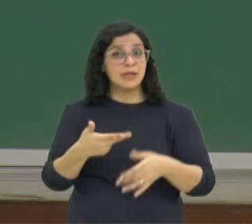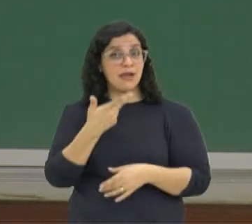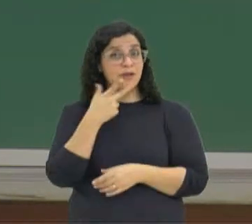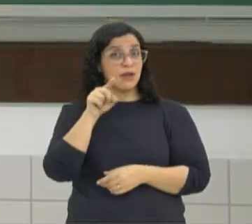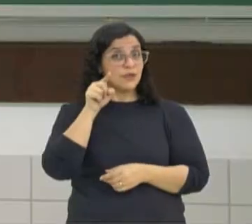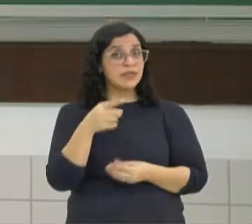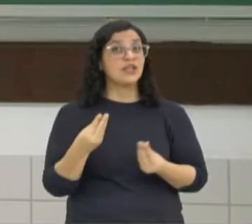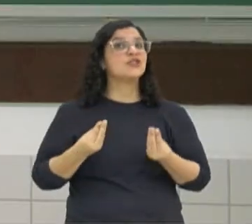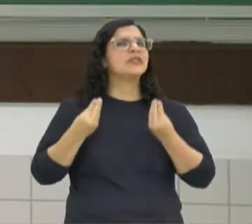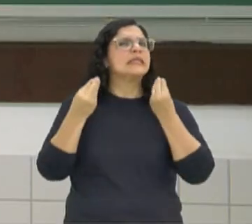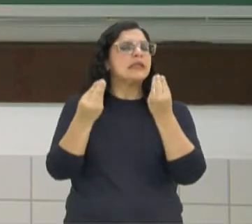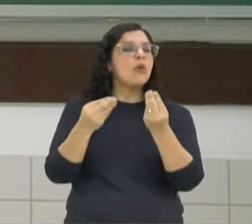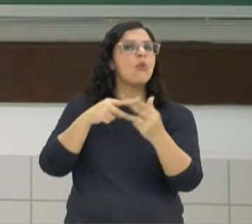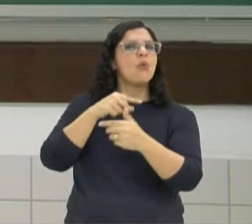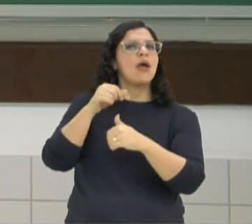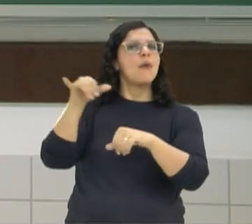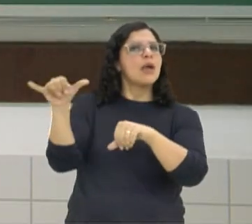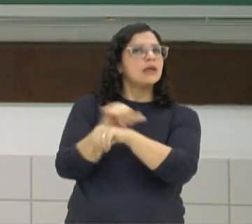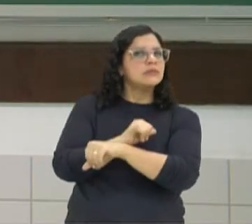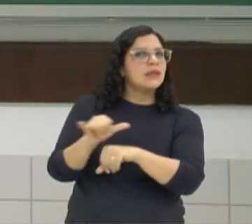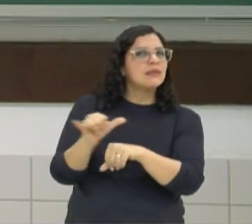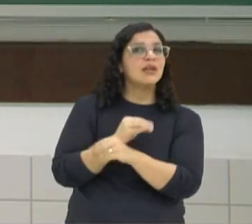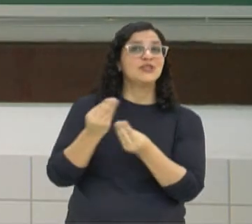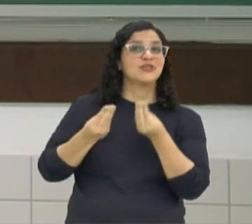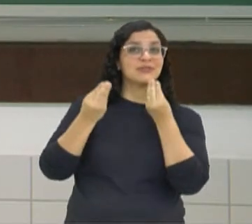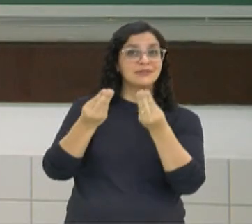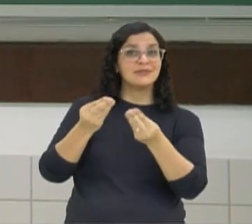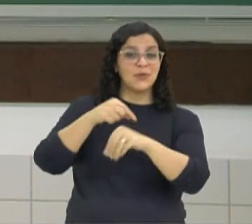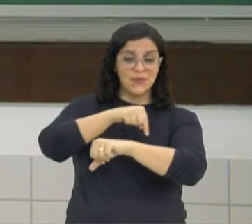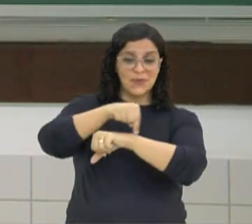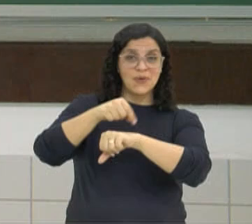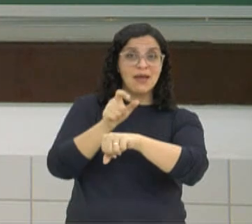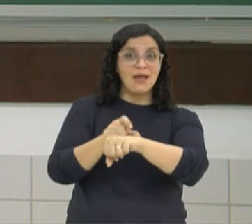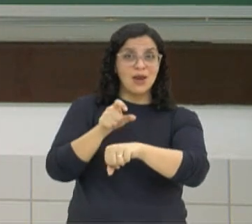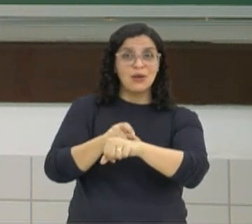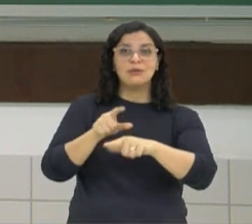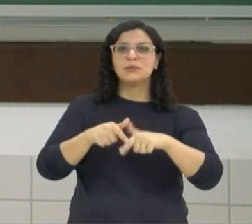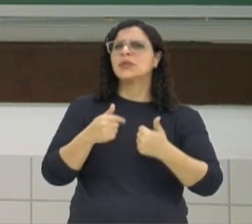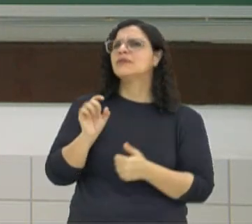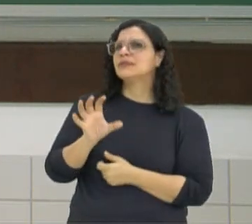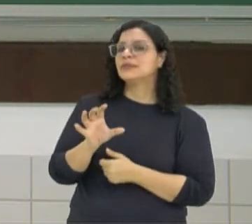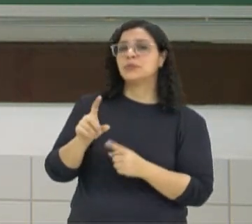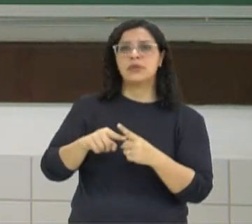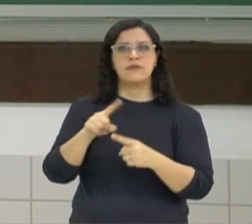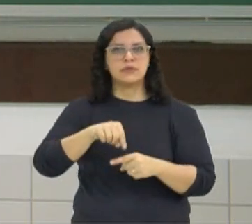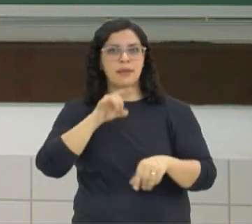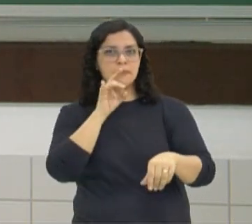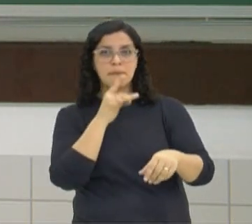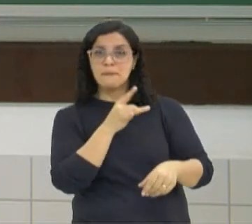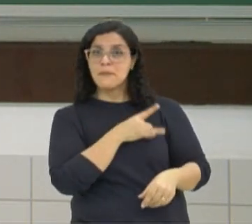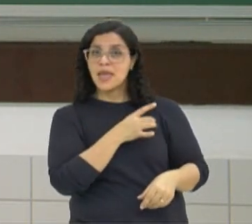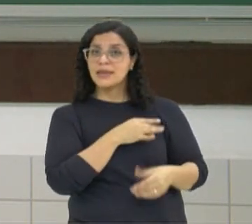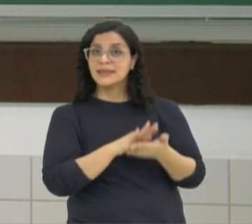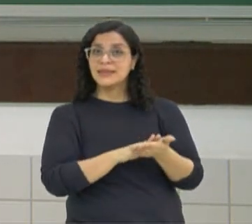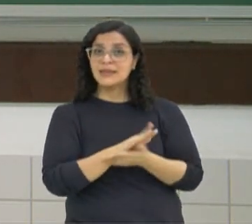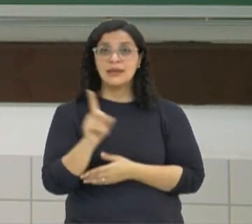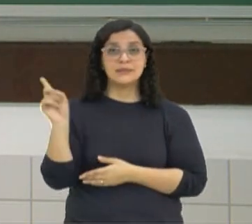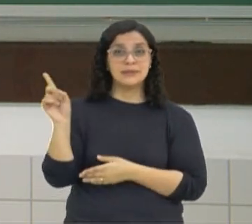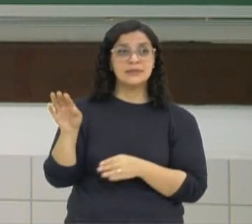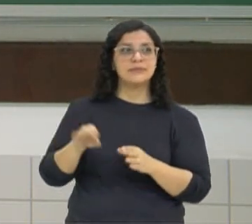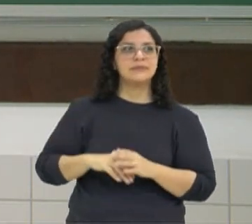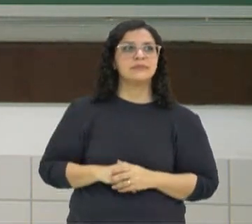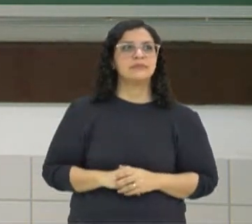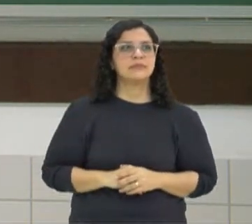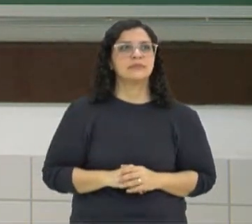autor, é isso que presenteiam quando te presenteiam com um relógio. Te regalam el miedo de perderlo, de que te roben, de que